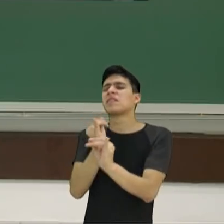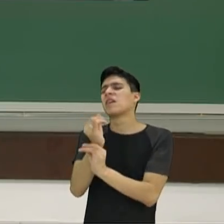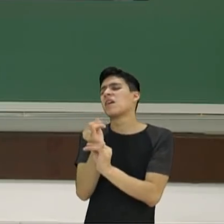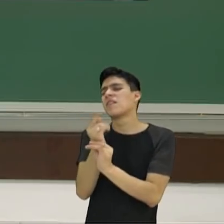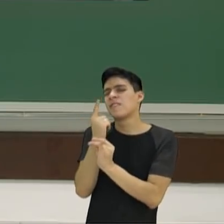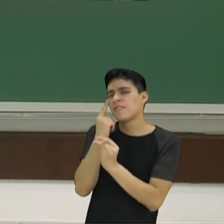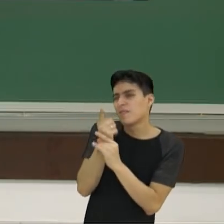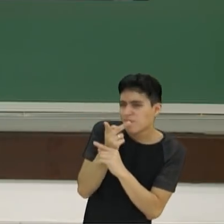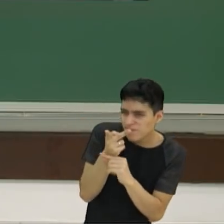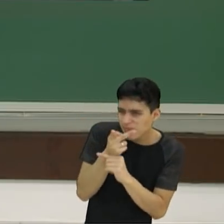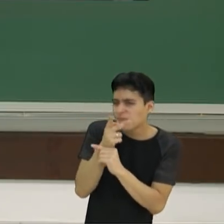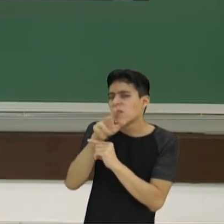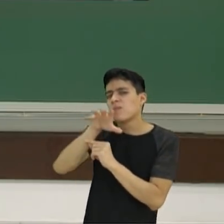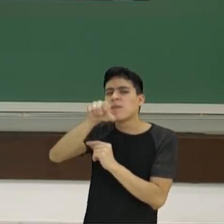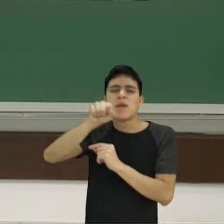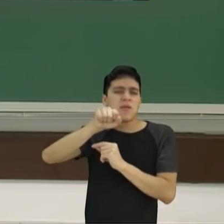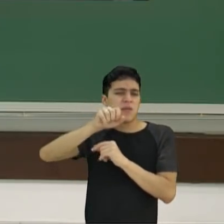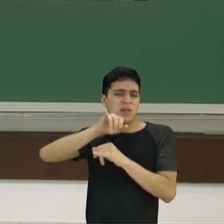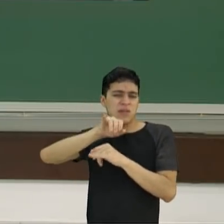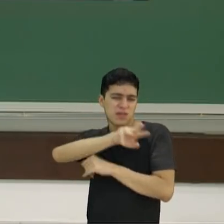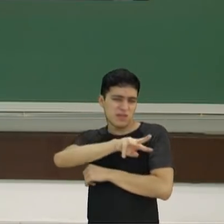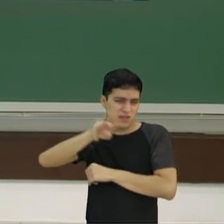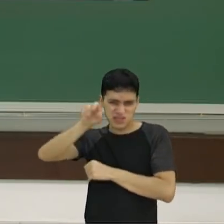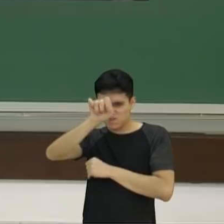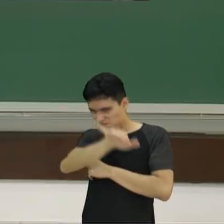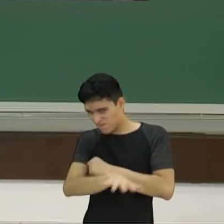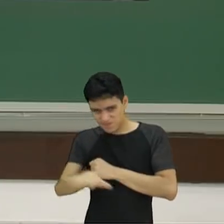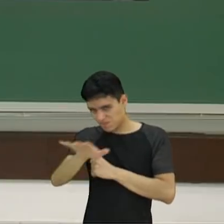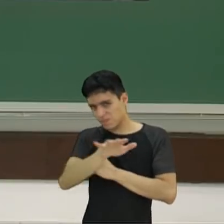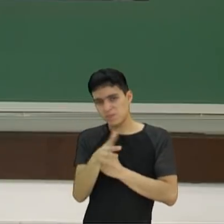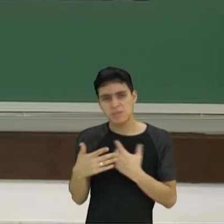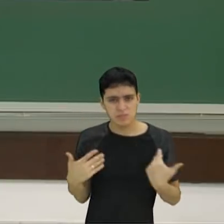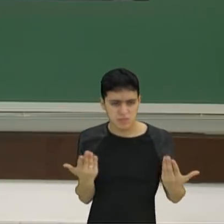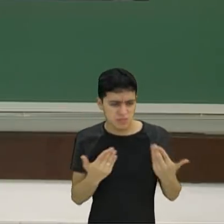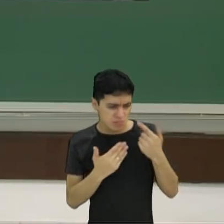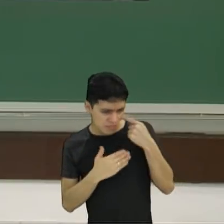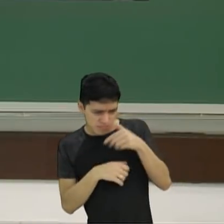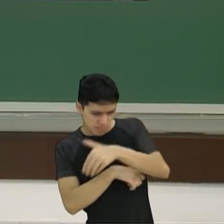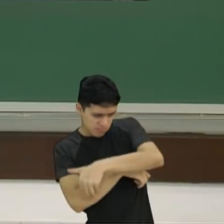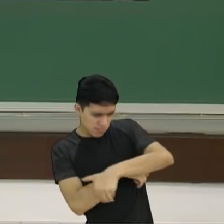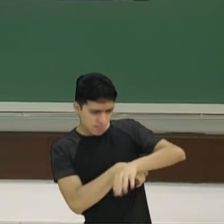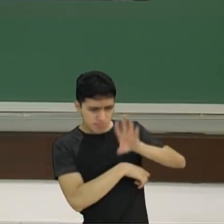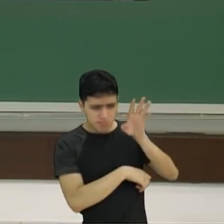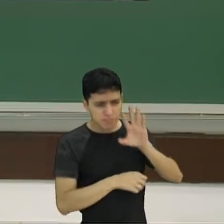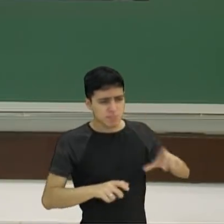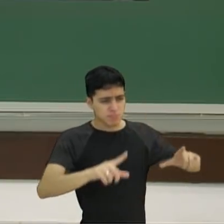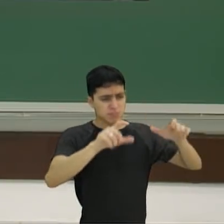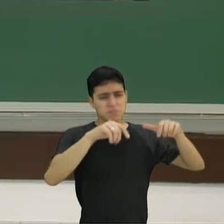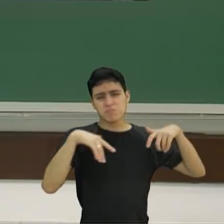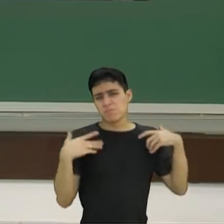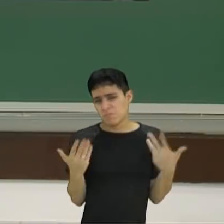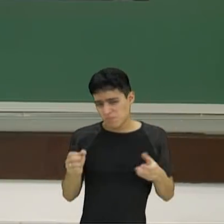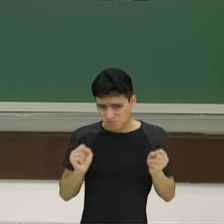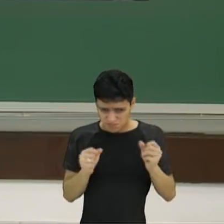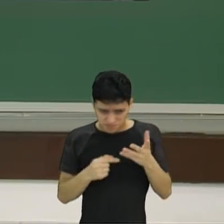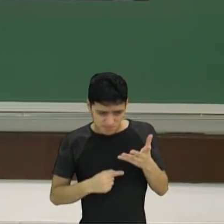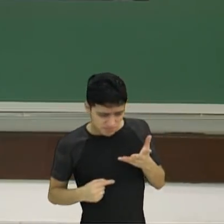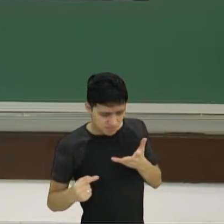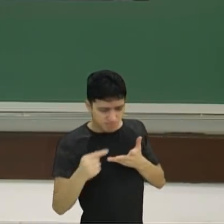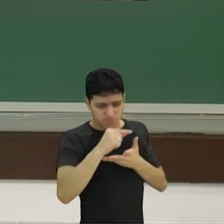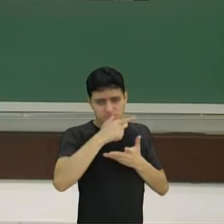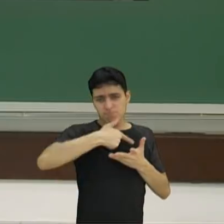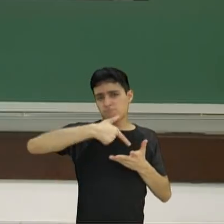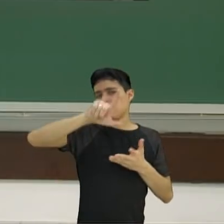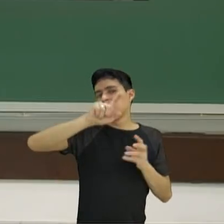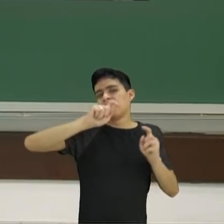essa imagem em um site de imagens, enfim, ouviu um cachorro na rua e achou legal e fotografou, pode ser alguma dessas possibilidades ou